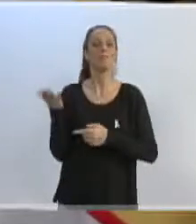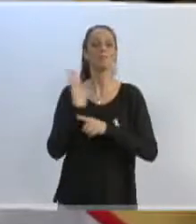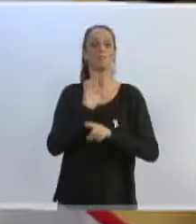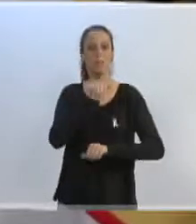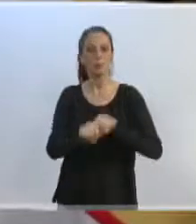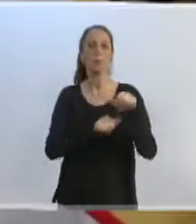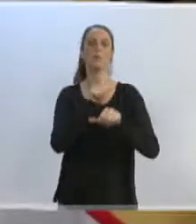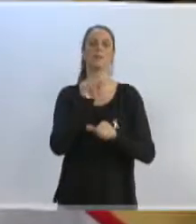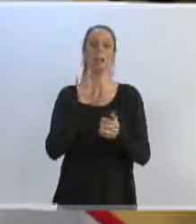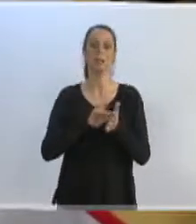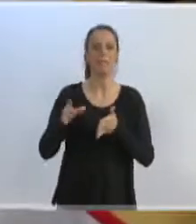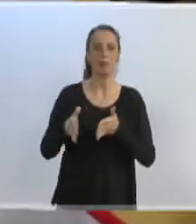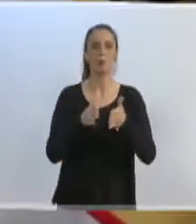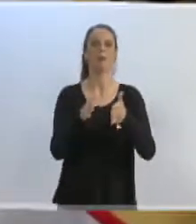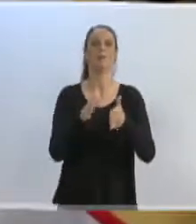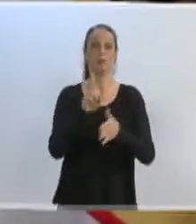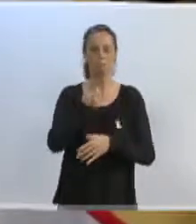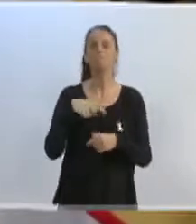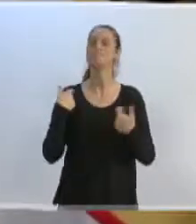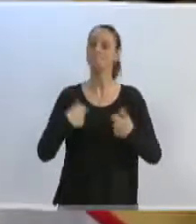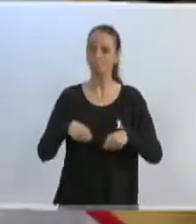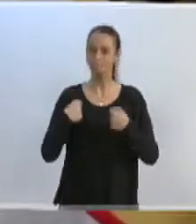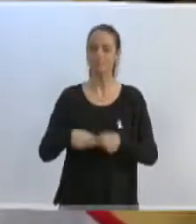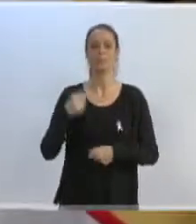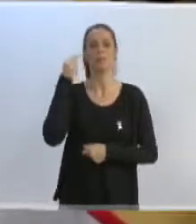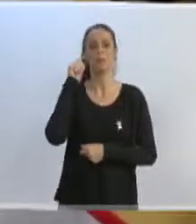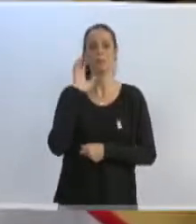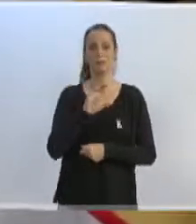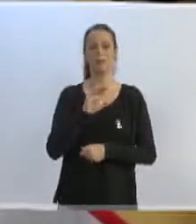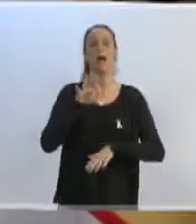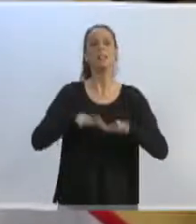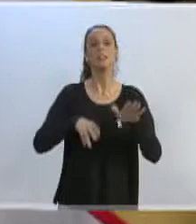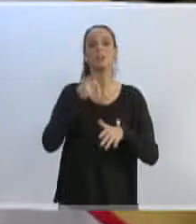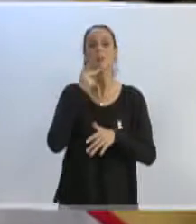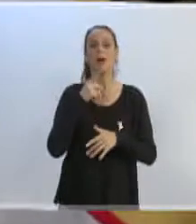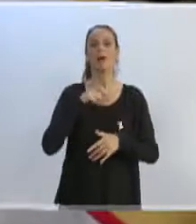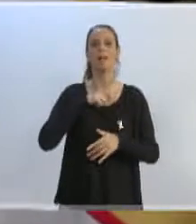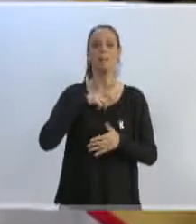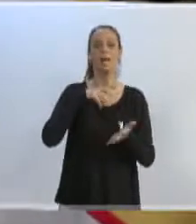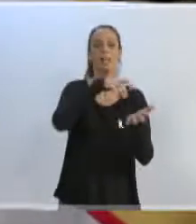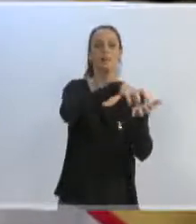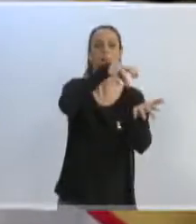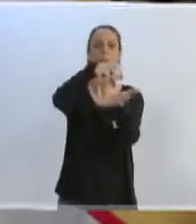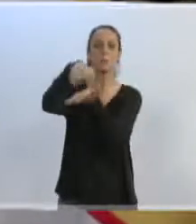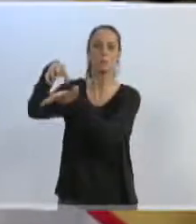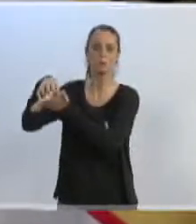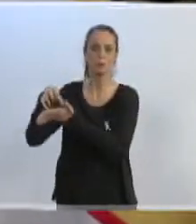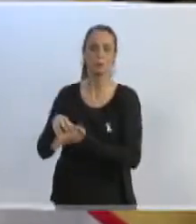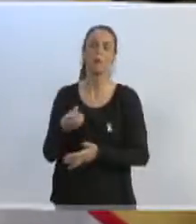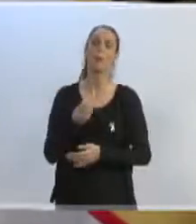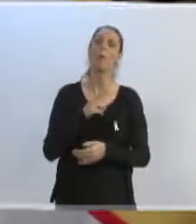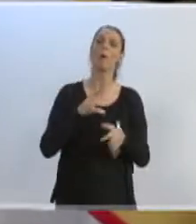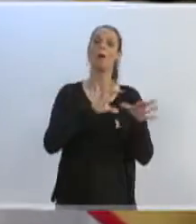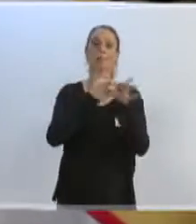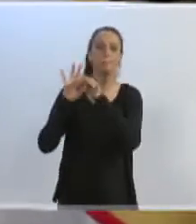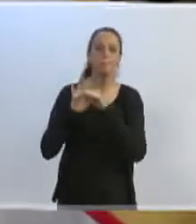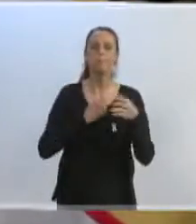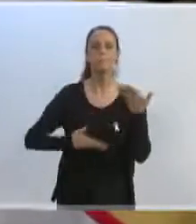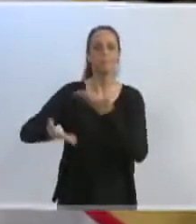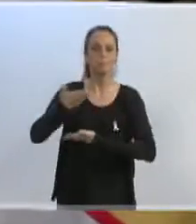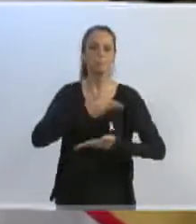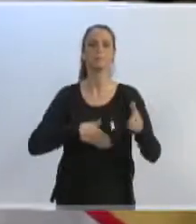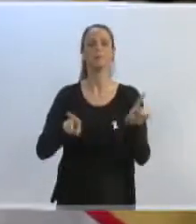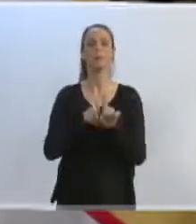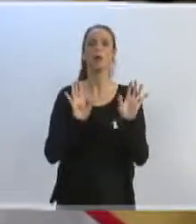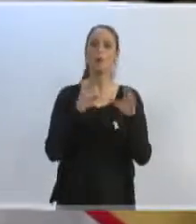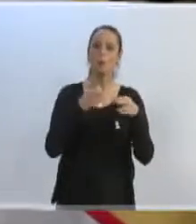essa é a palavra que nós devemos ter. Falamos muito de intersetorialidade, falamos muito de unidade, de convívio, de